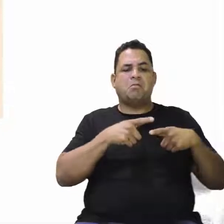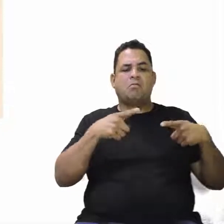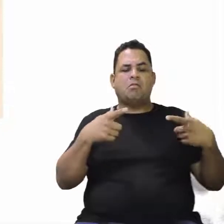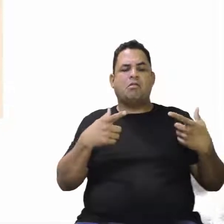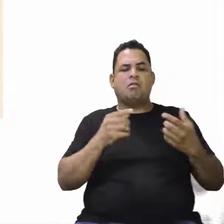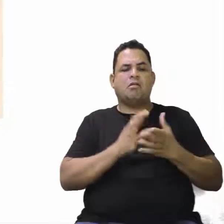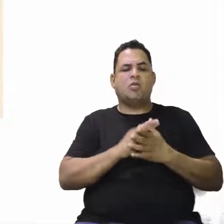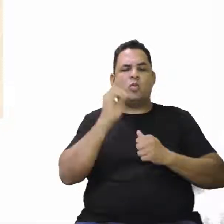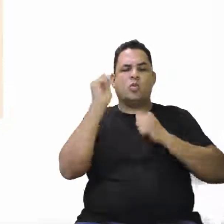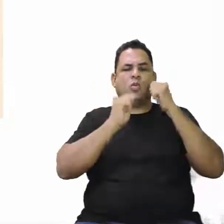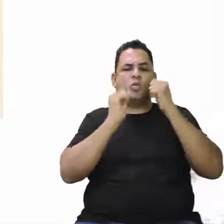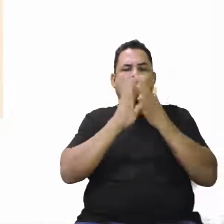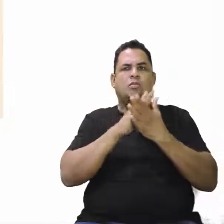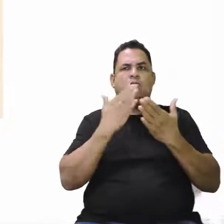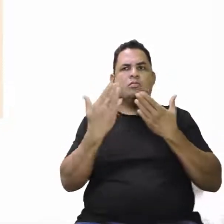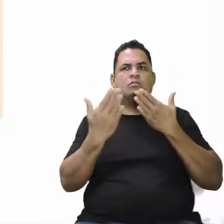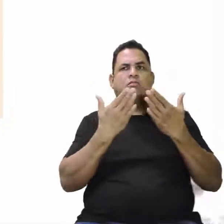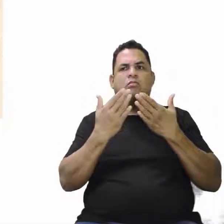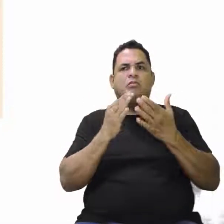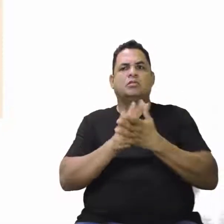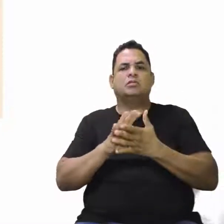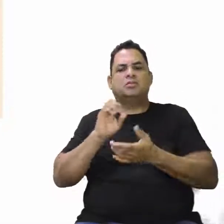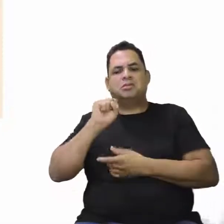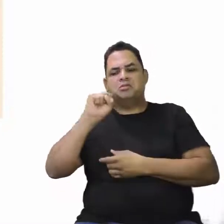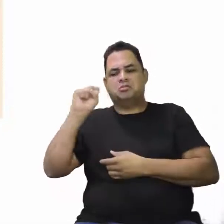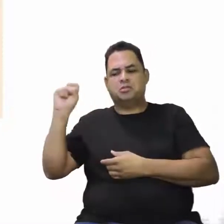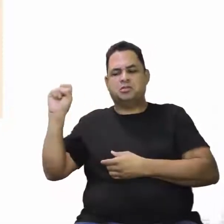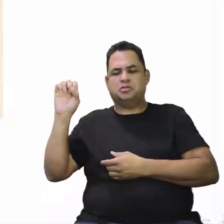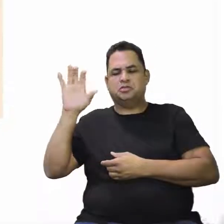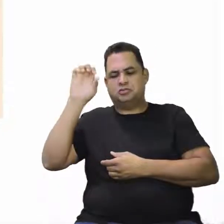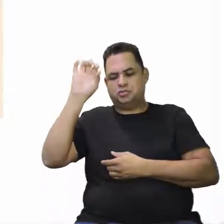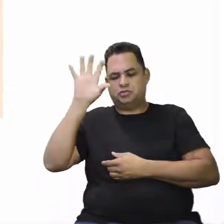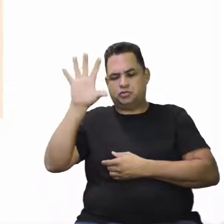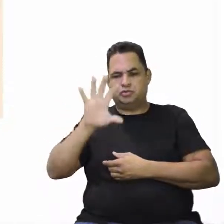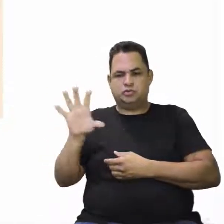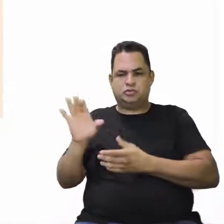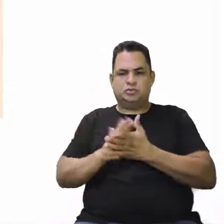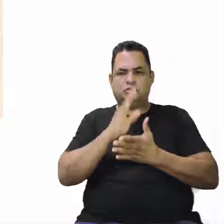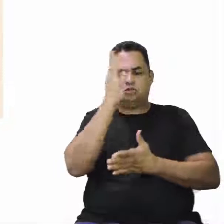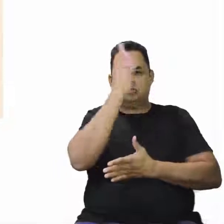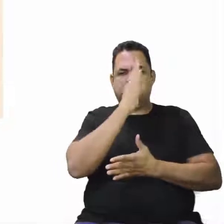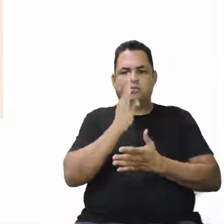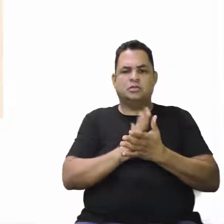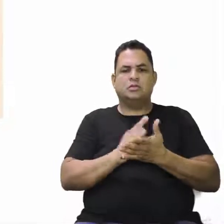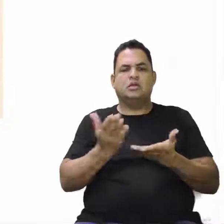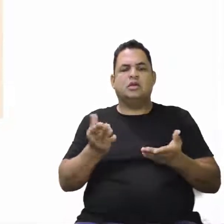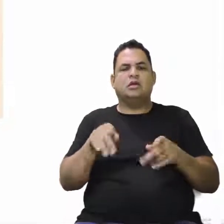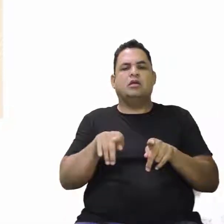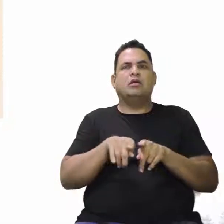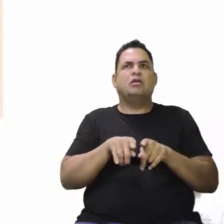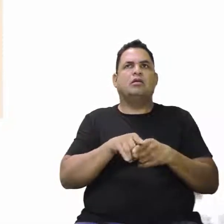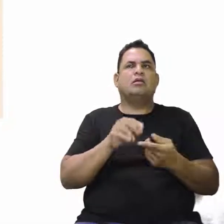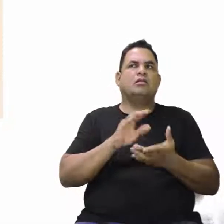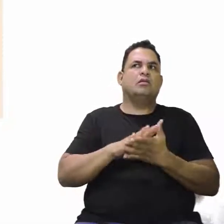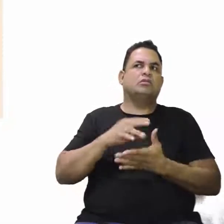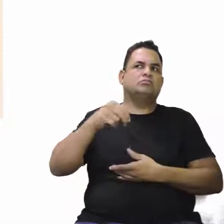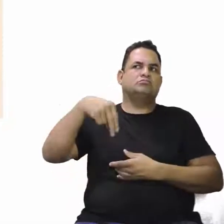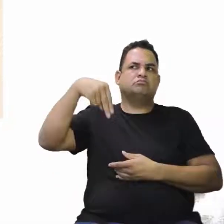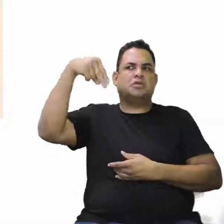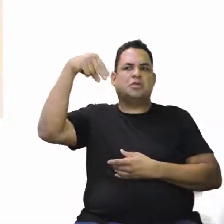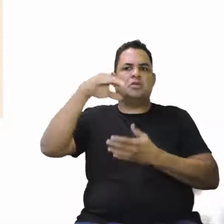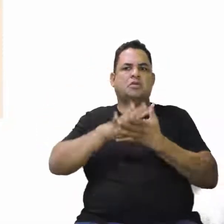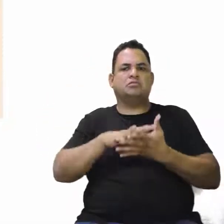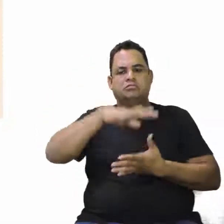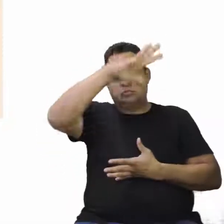da indústria, comparado, por exemplo, com a região sudeste, com outras regiões do Brasil, como aqui na região norte, Manaus, né, o